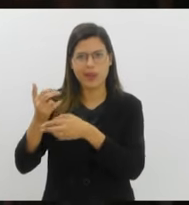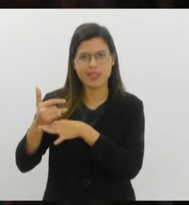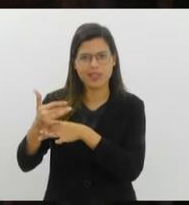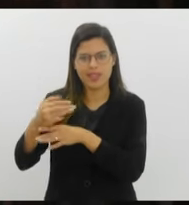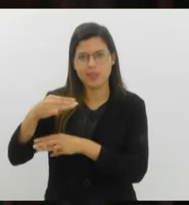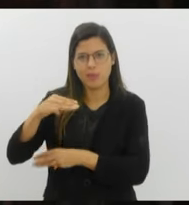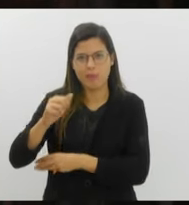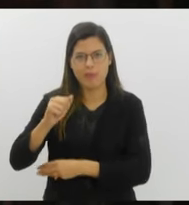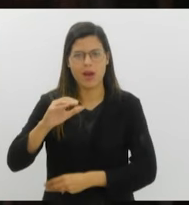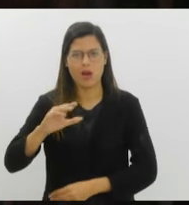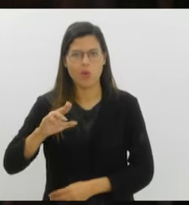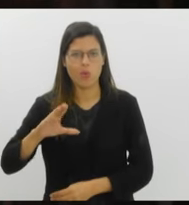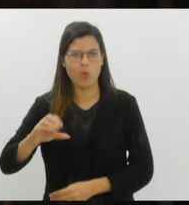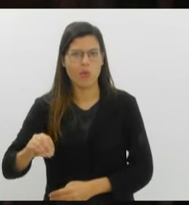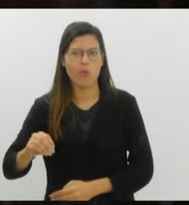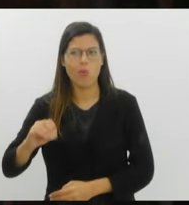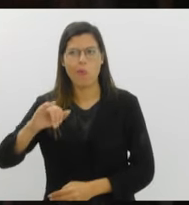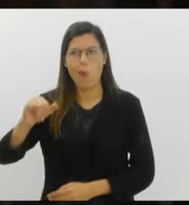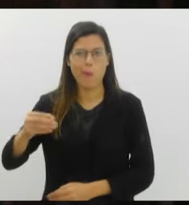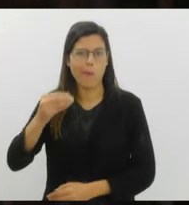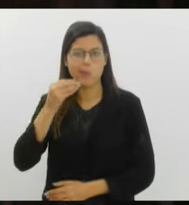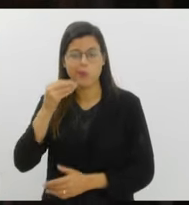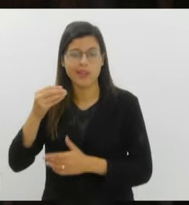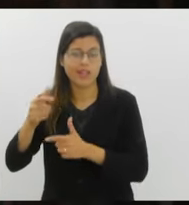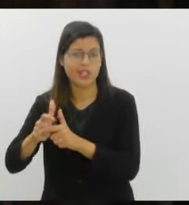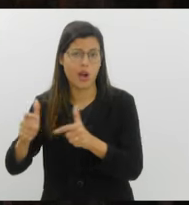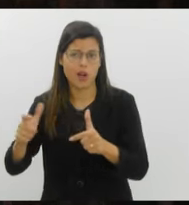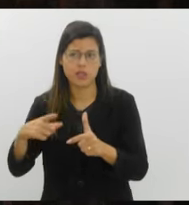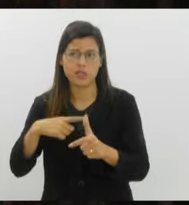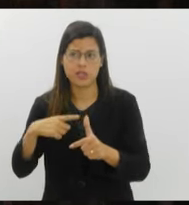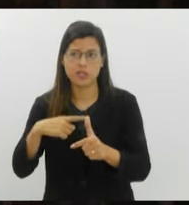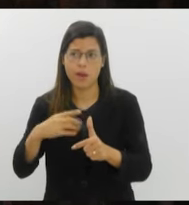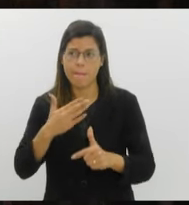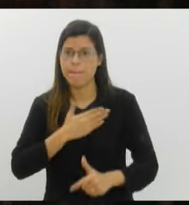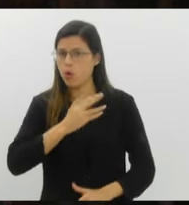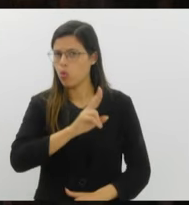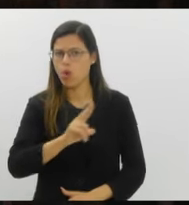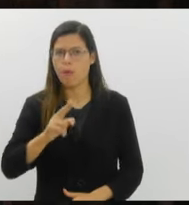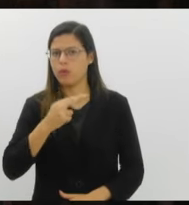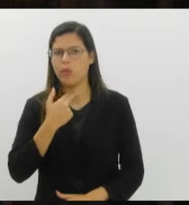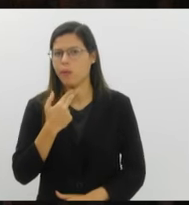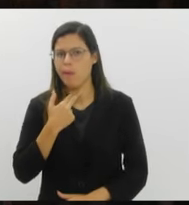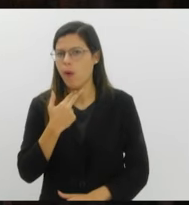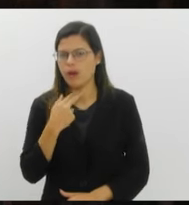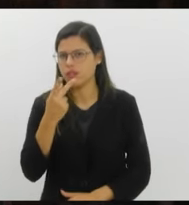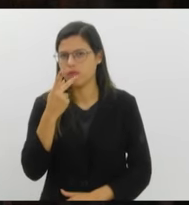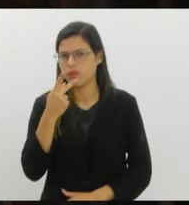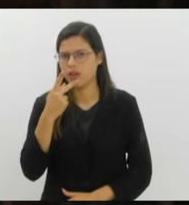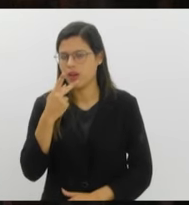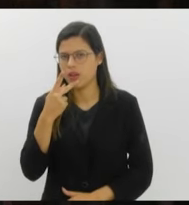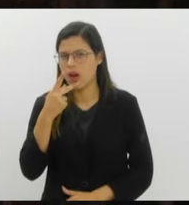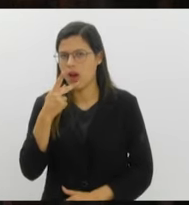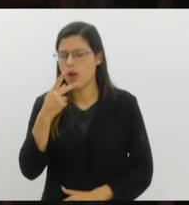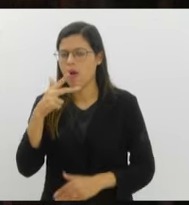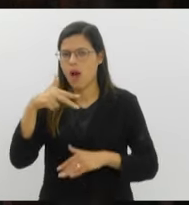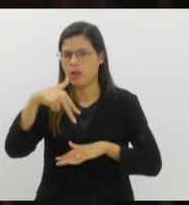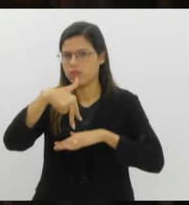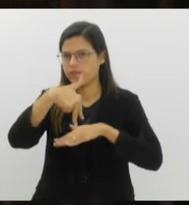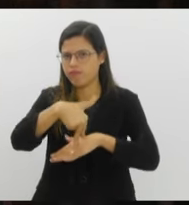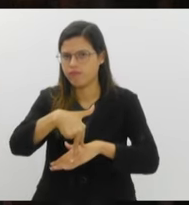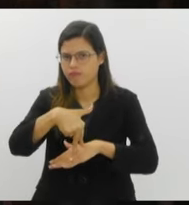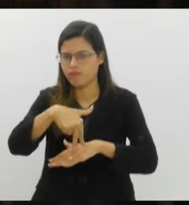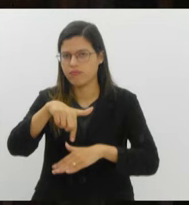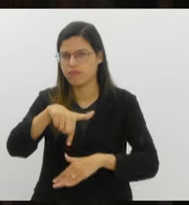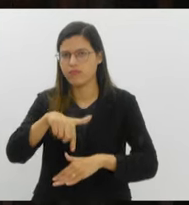grande. Meu nome, por muitas das vezes, não pode ser falado num palanque oficial da cidade. Muito